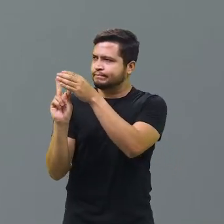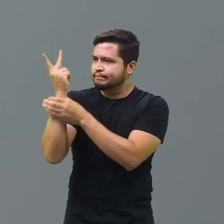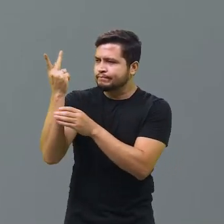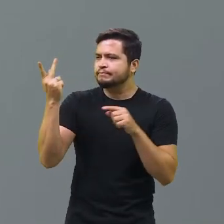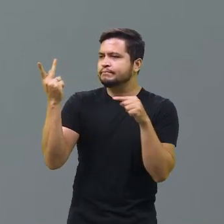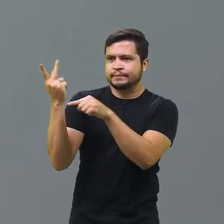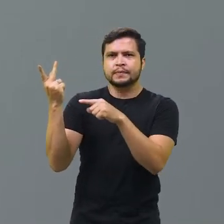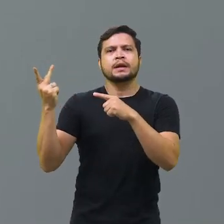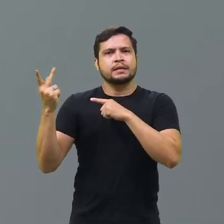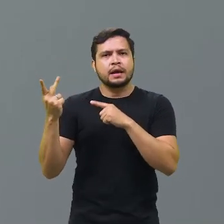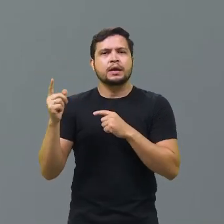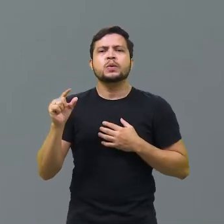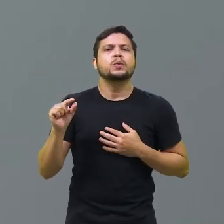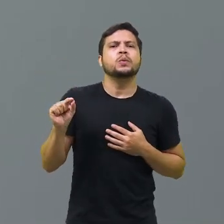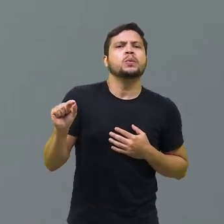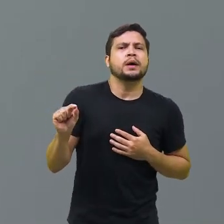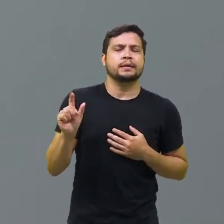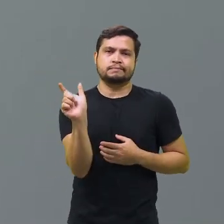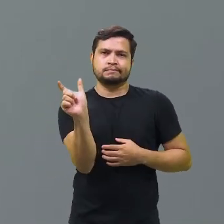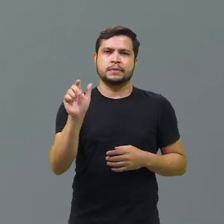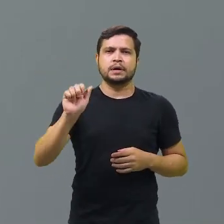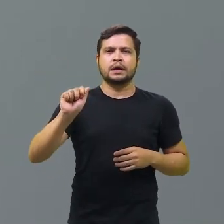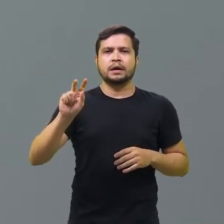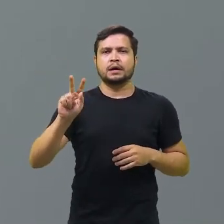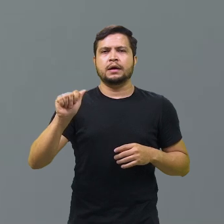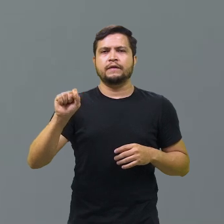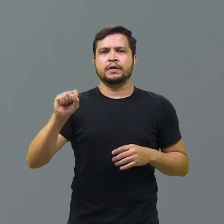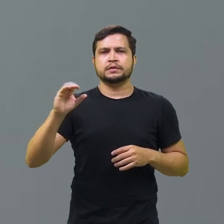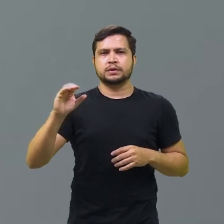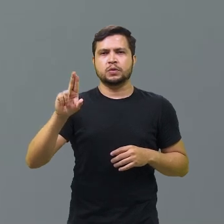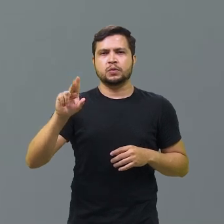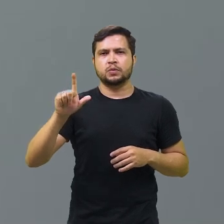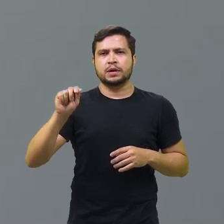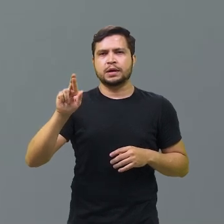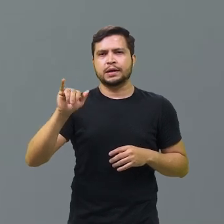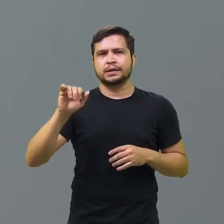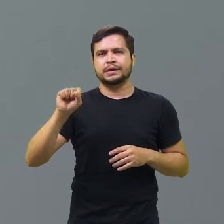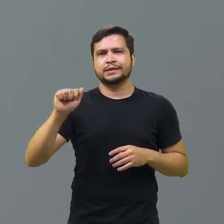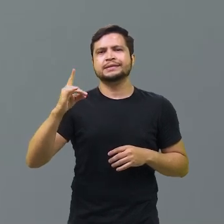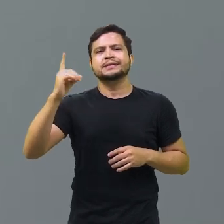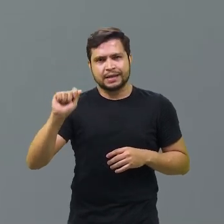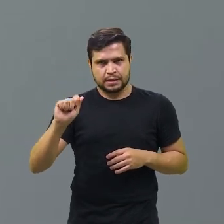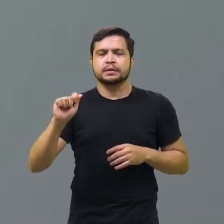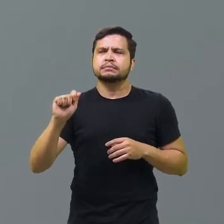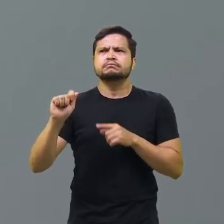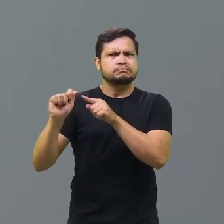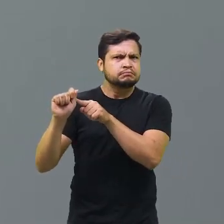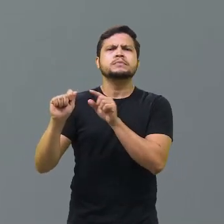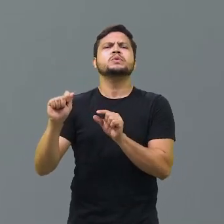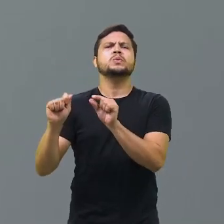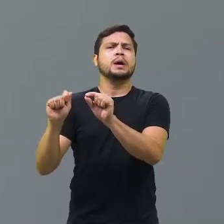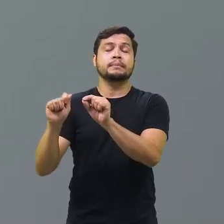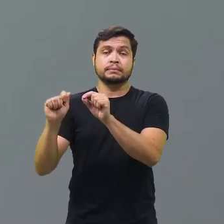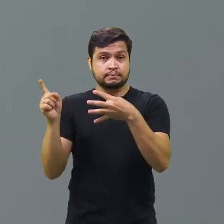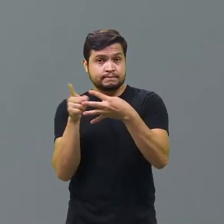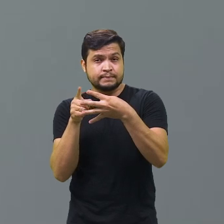plantas avascularizadas. Então, marca isso, fixa nisso, porque é importantíssimo. As briófitas são